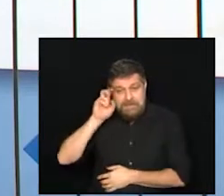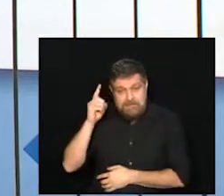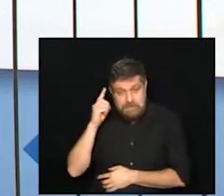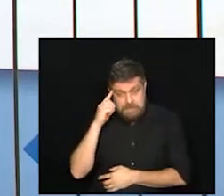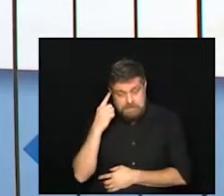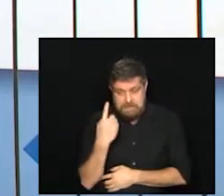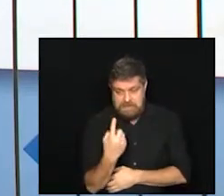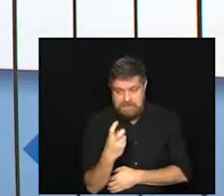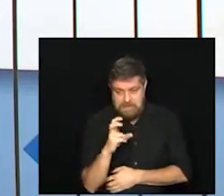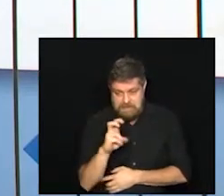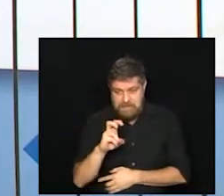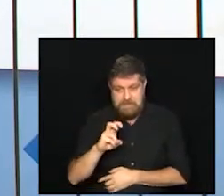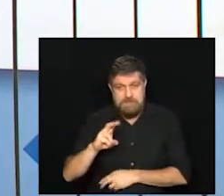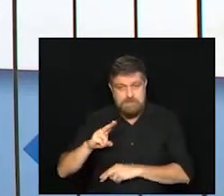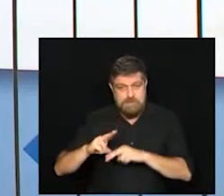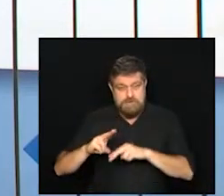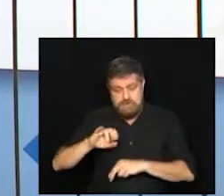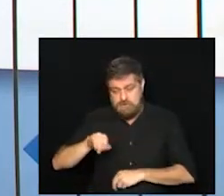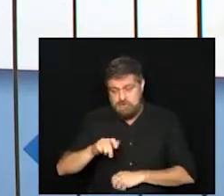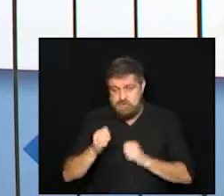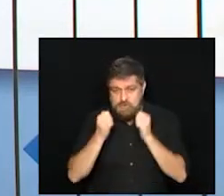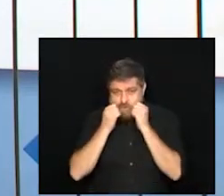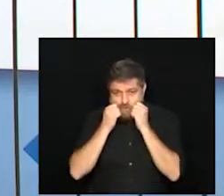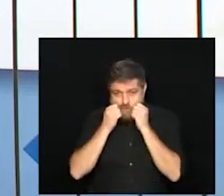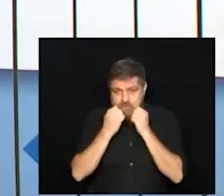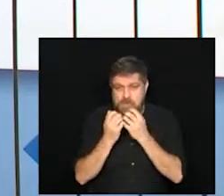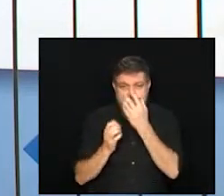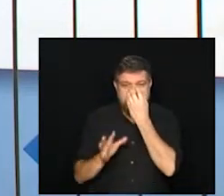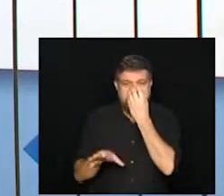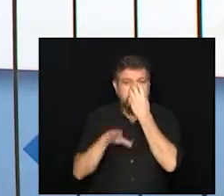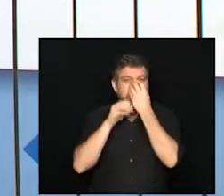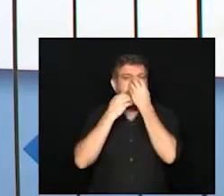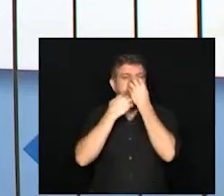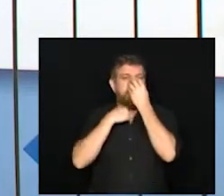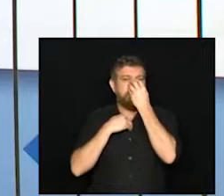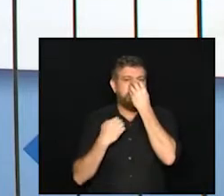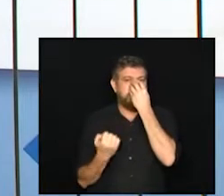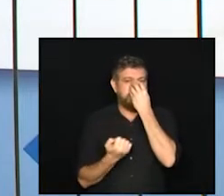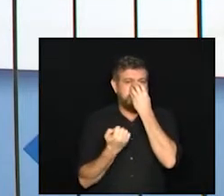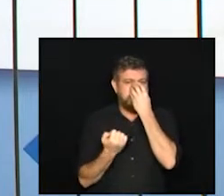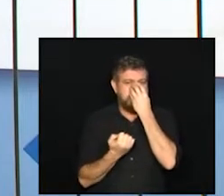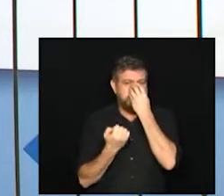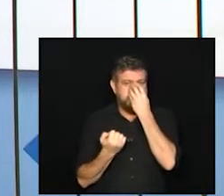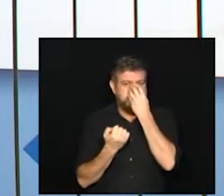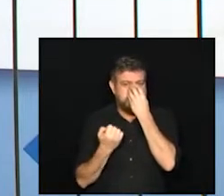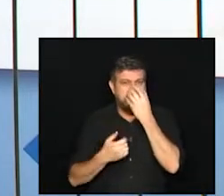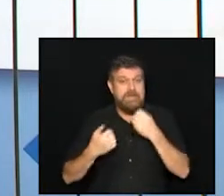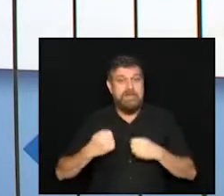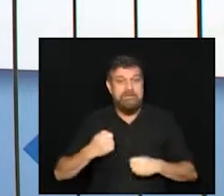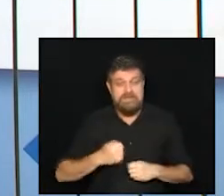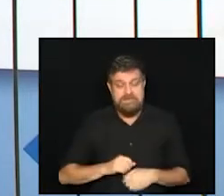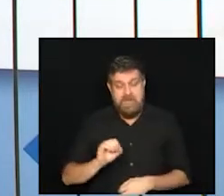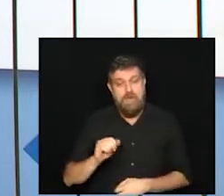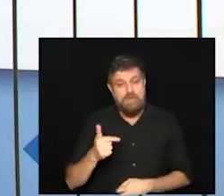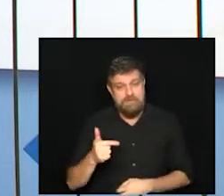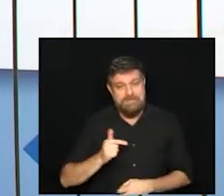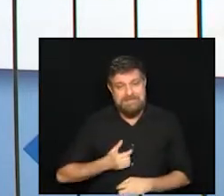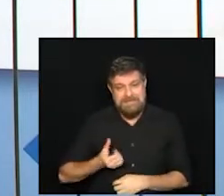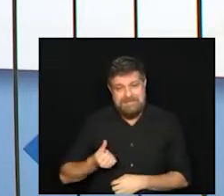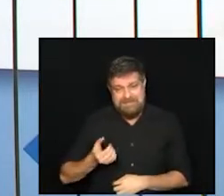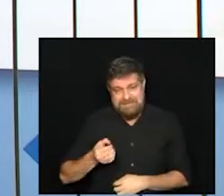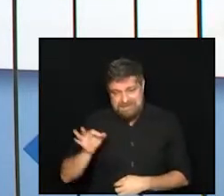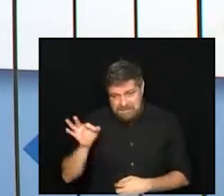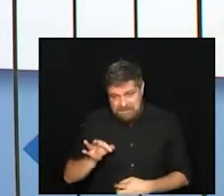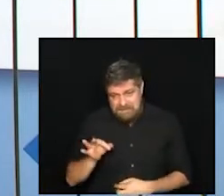de julho o vereador Professor Alberto permanece entubado em estado grave EA dependência de oxigênio que na terça-feira era de